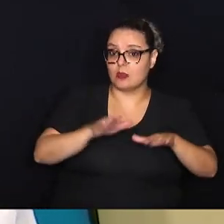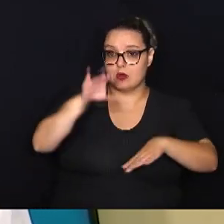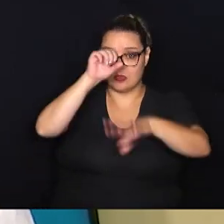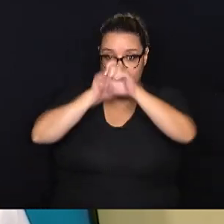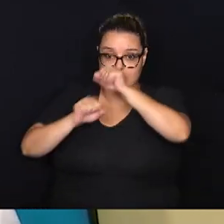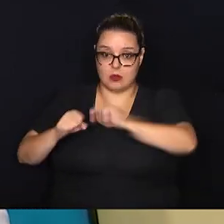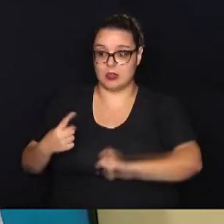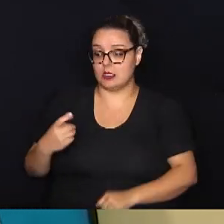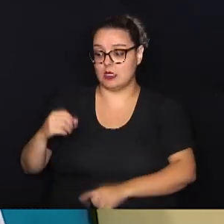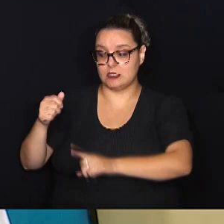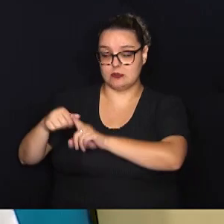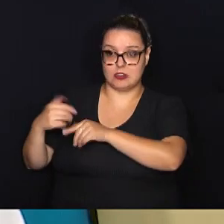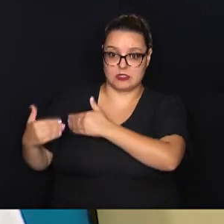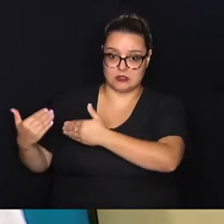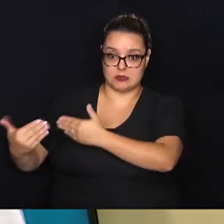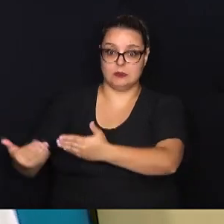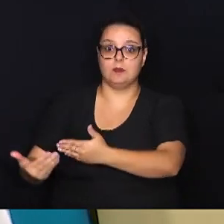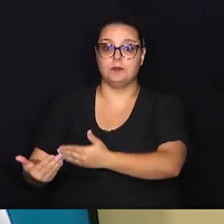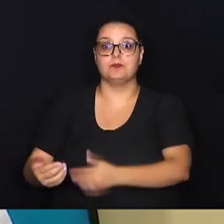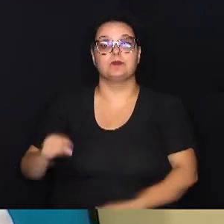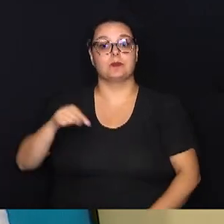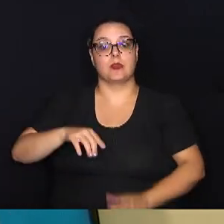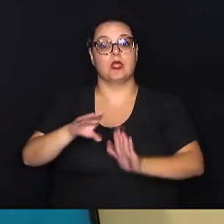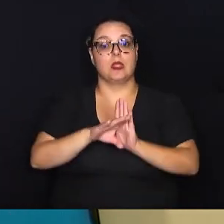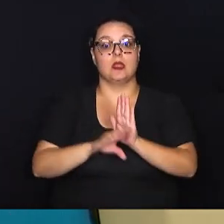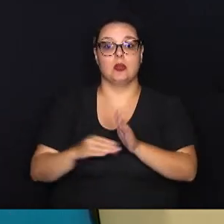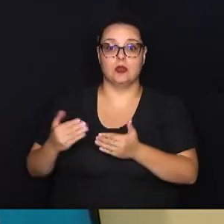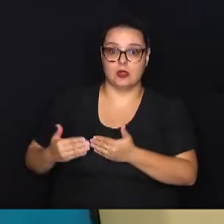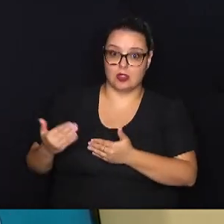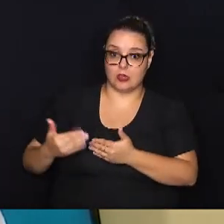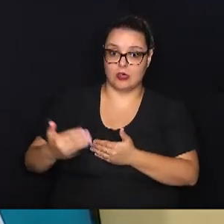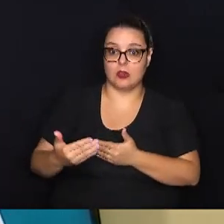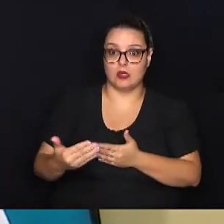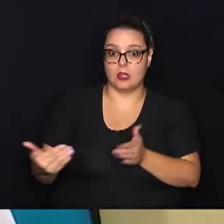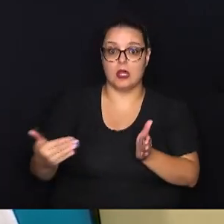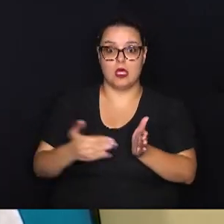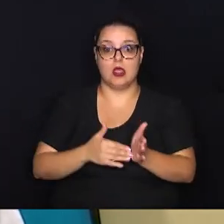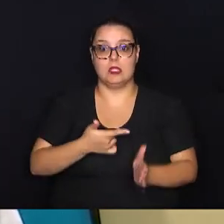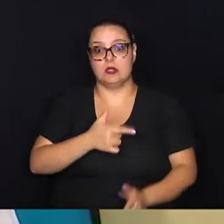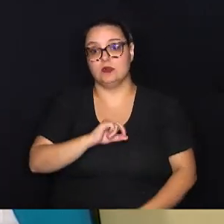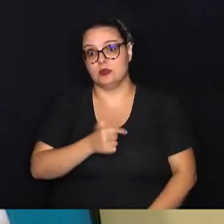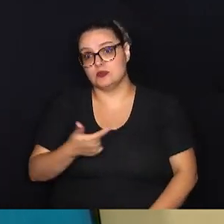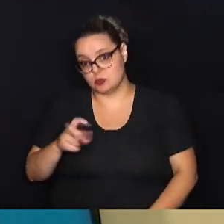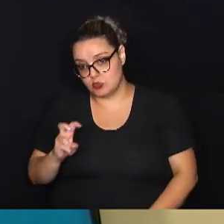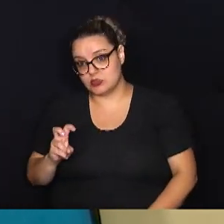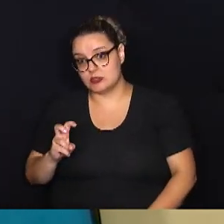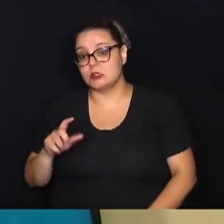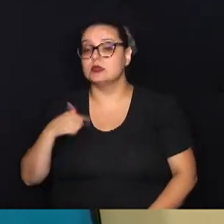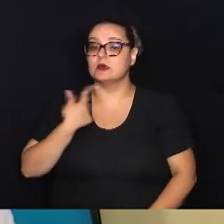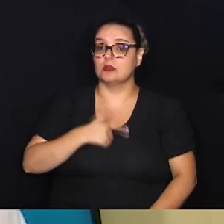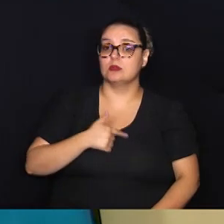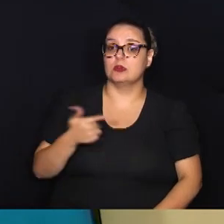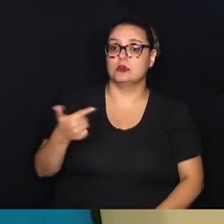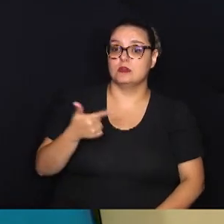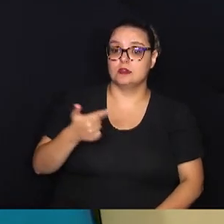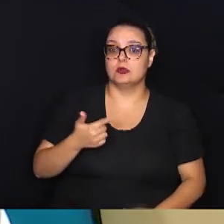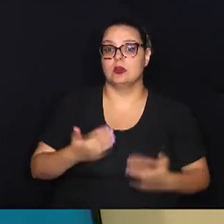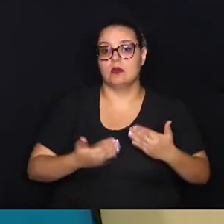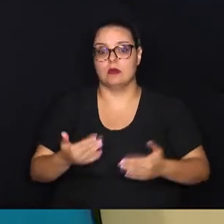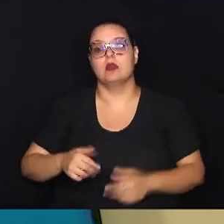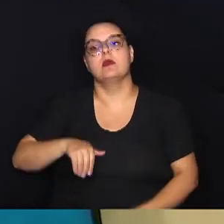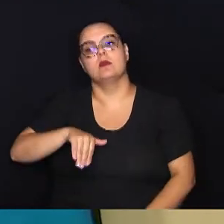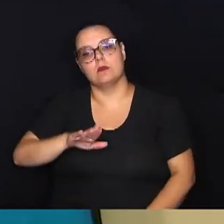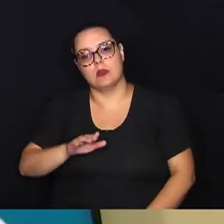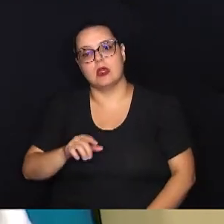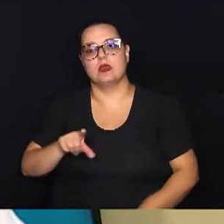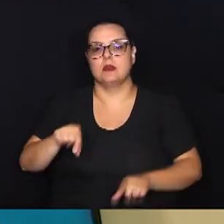10 meses. Esse projeto está em vigência até 2025. né? Então a gente está na segunda rodada, ainda vamos ter mais uma